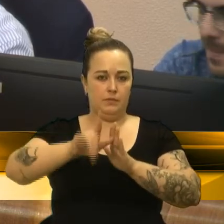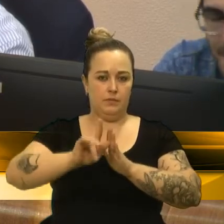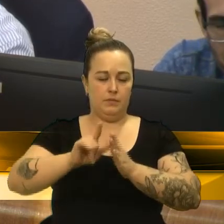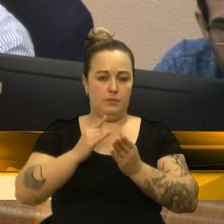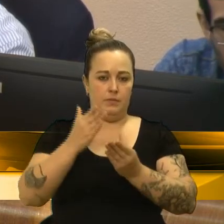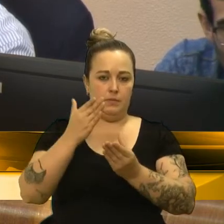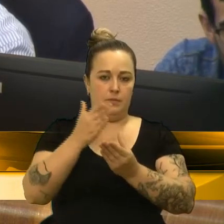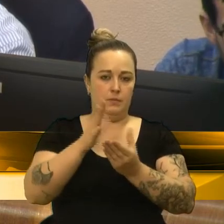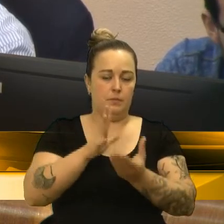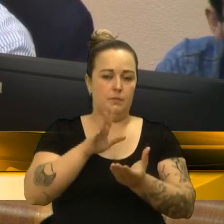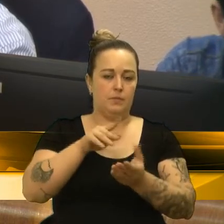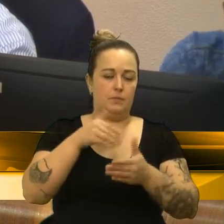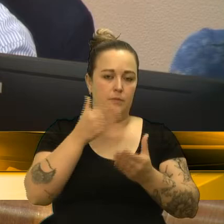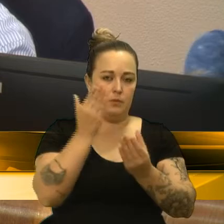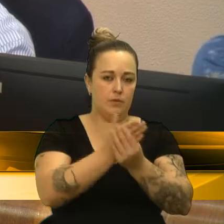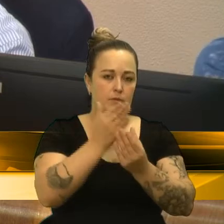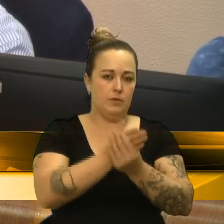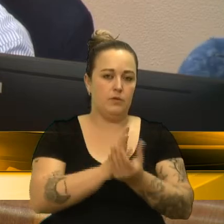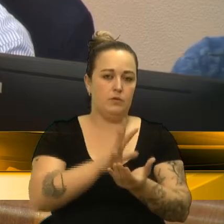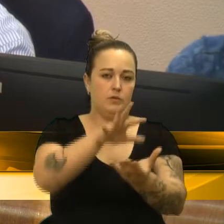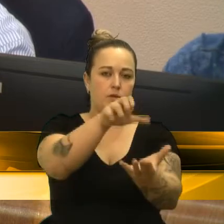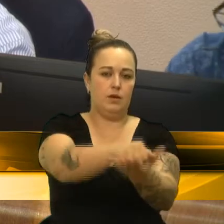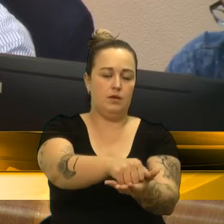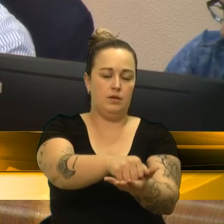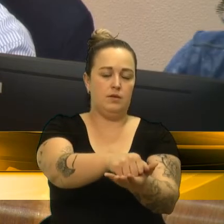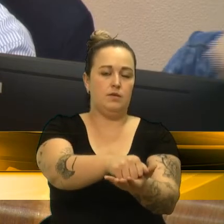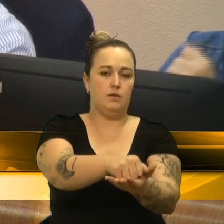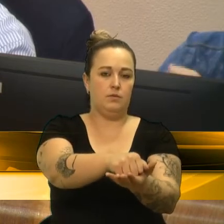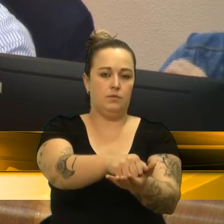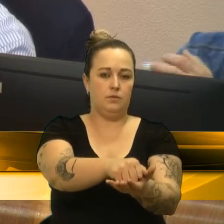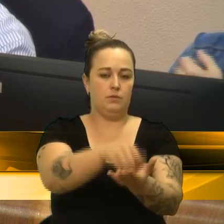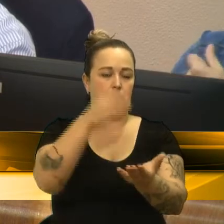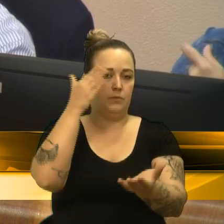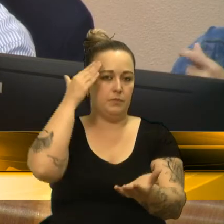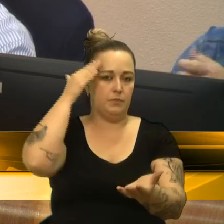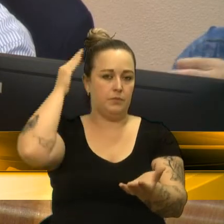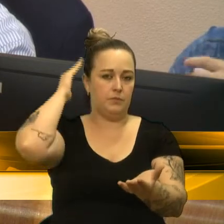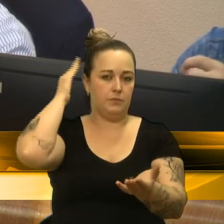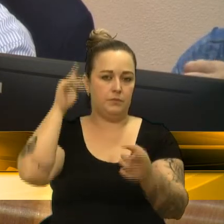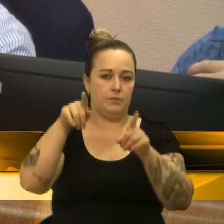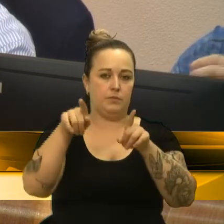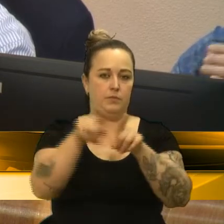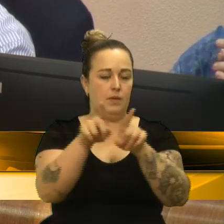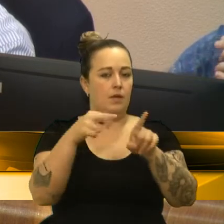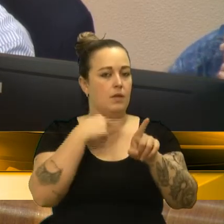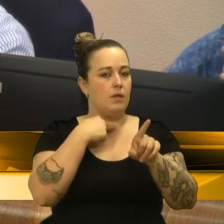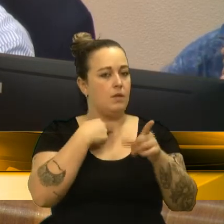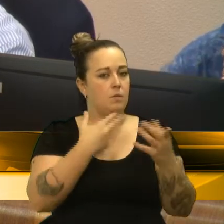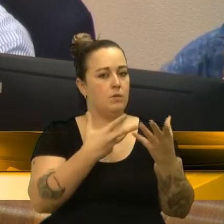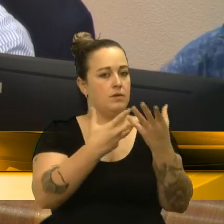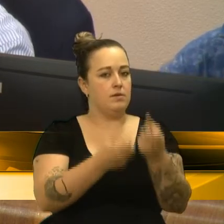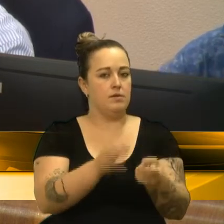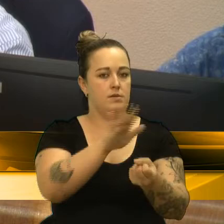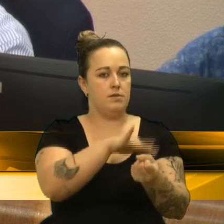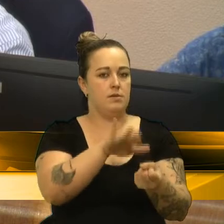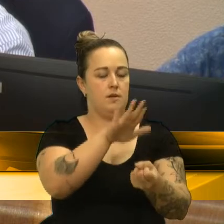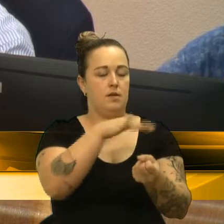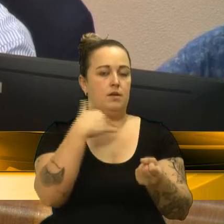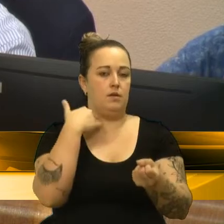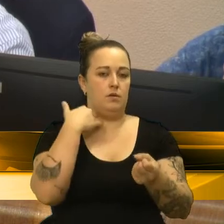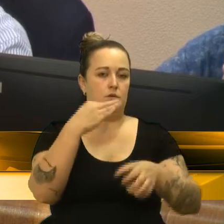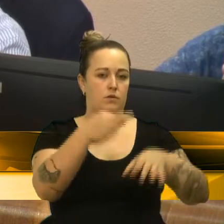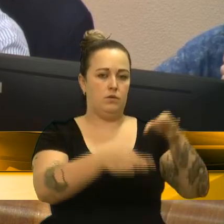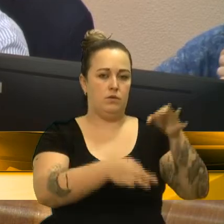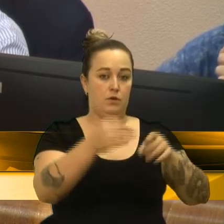de cassação durante o recesso legislativo. O comportamento contraditório não é admitido em direito, nem mesmo em nome da ampla defesa. Quem, uma